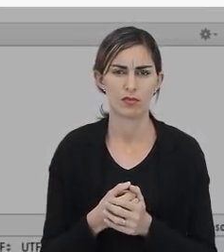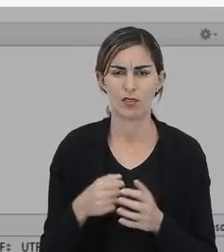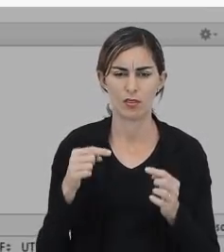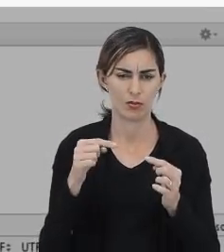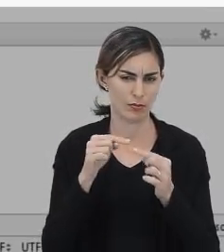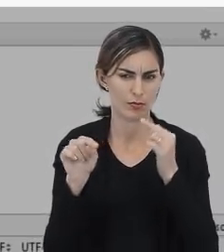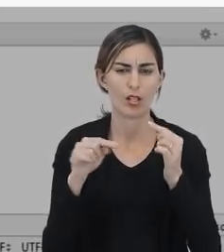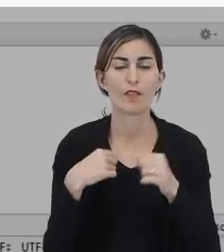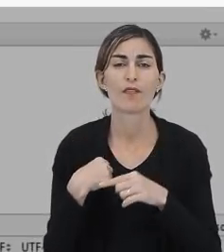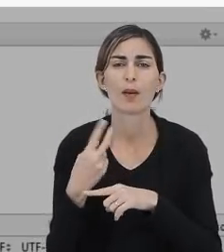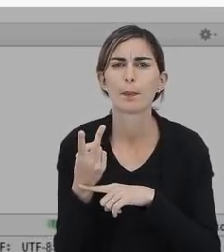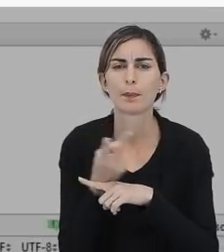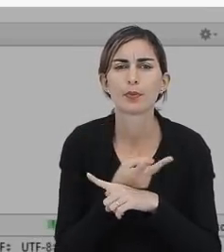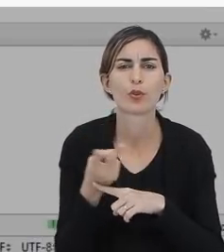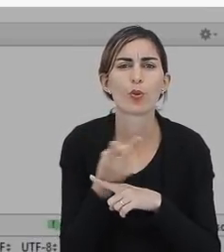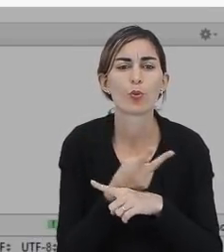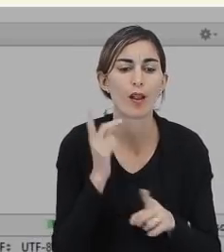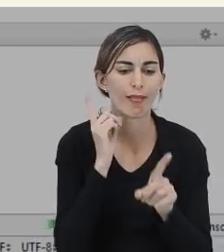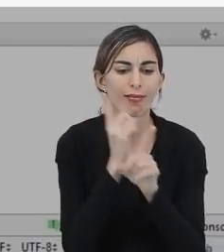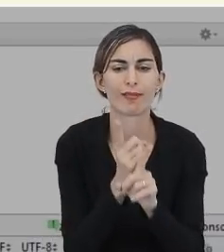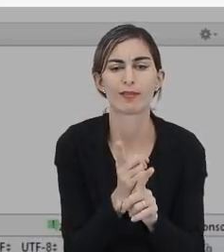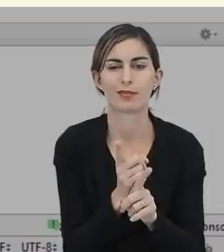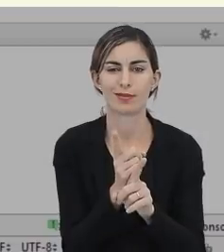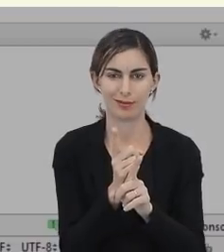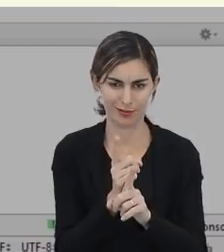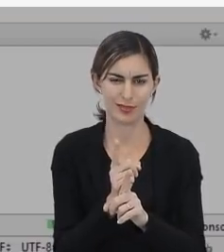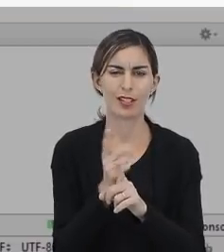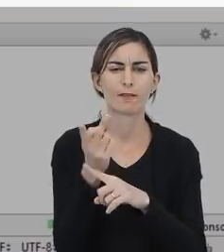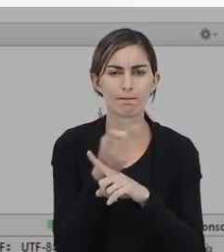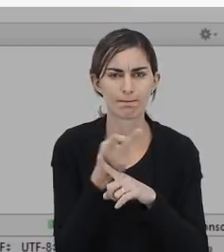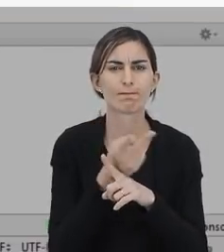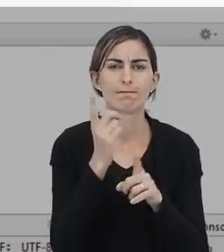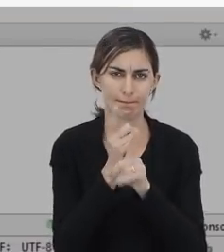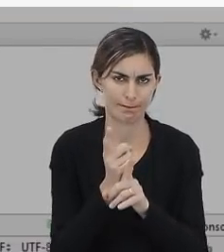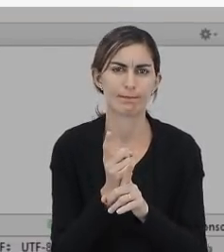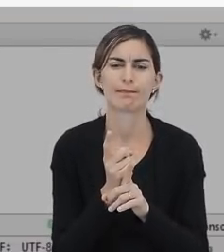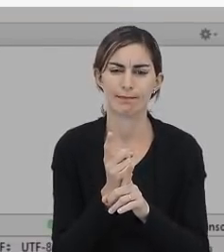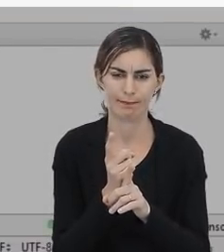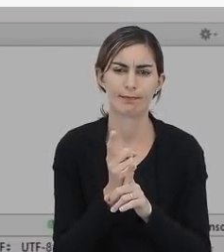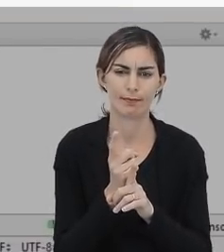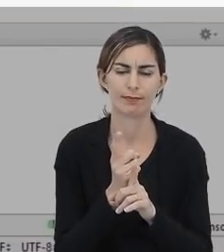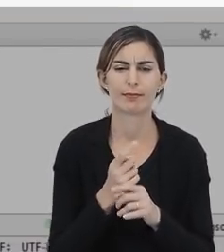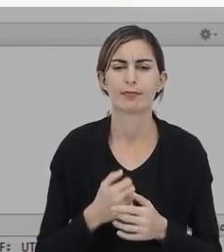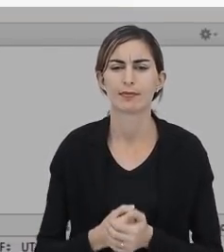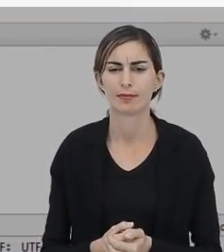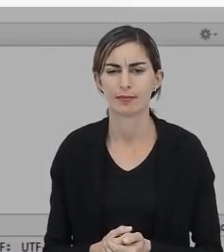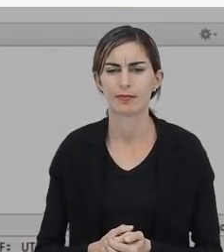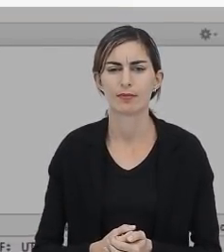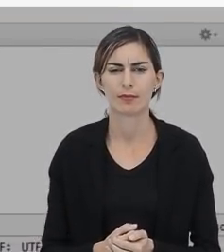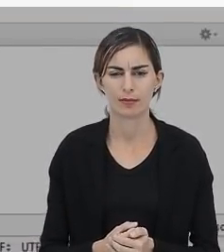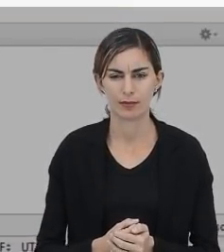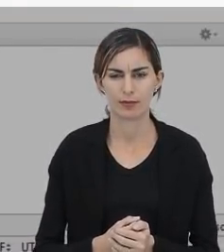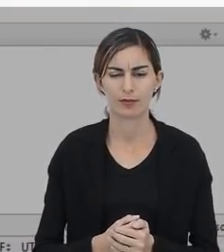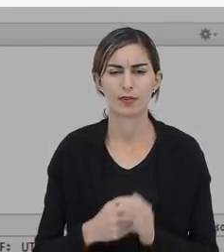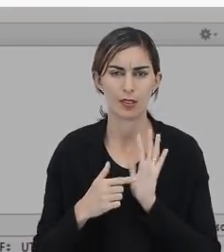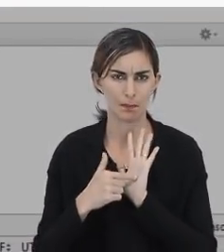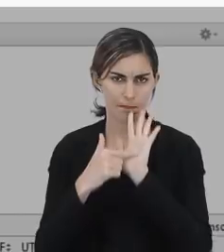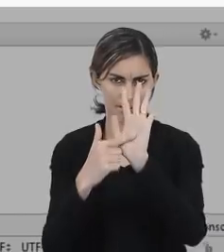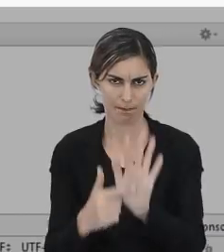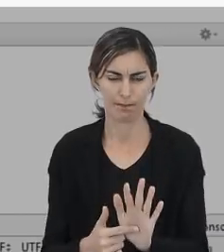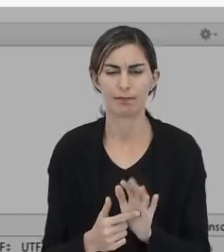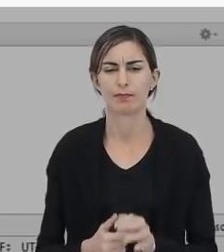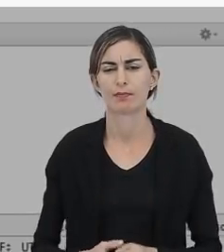Se não for, ele vai sair procurando até encontrar. Então, se ele for 30, ele exibe